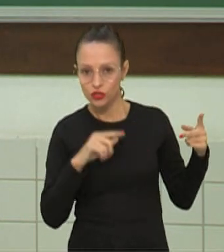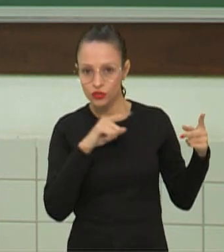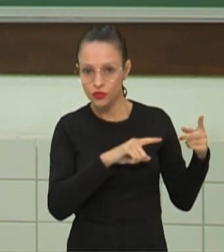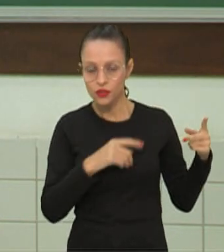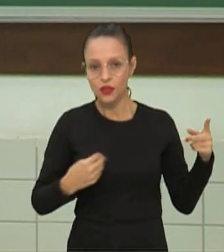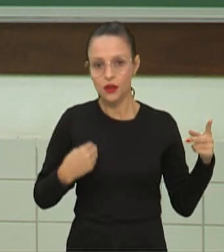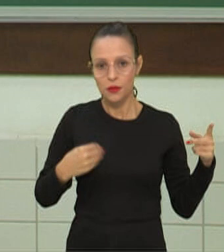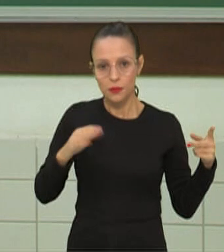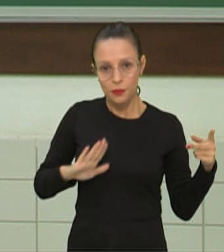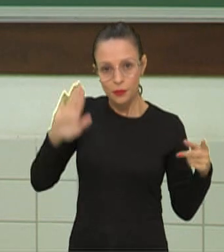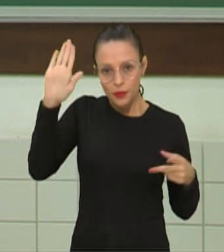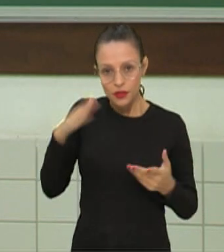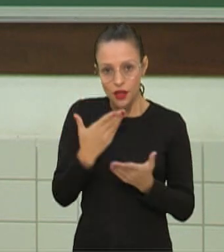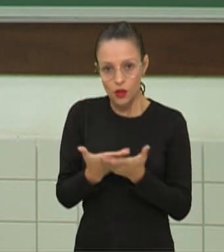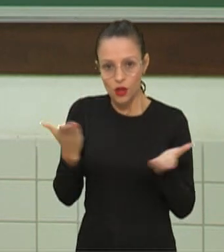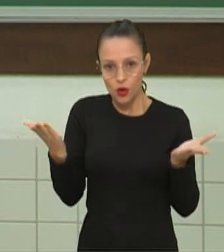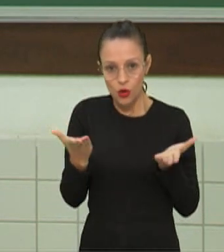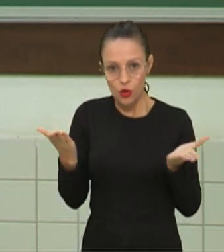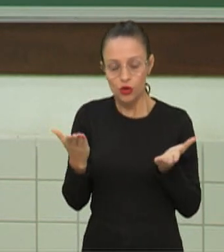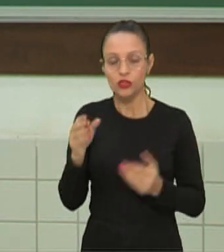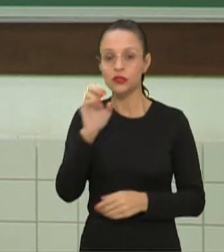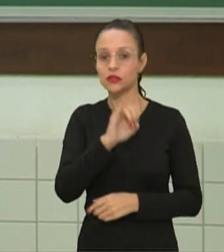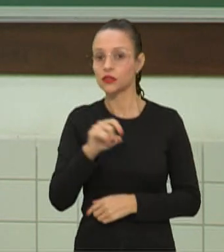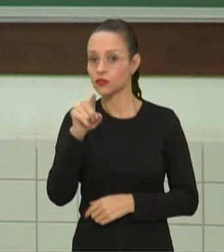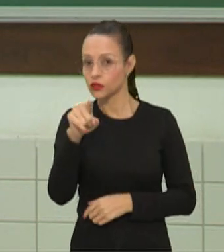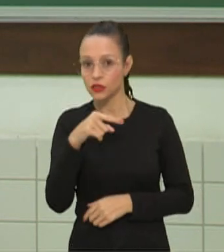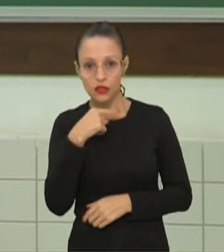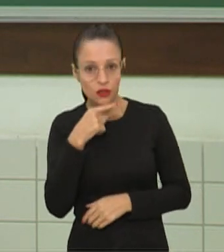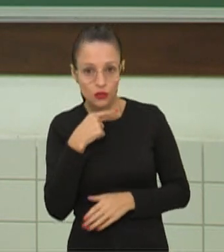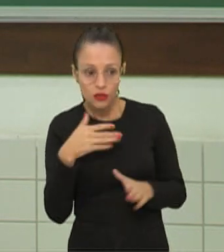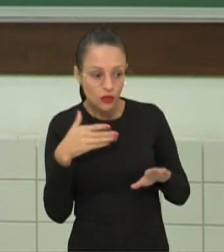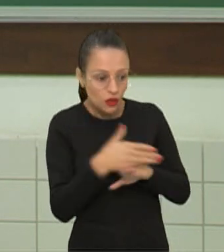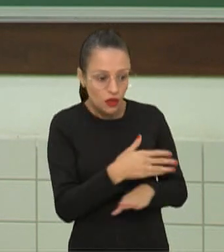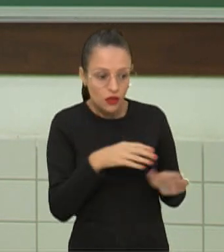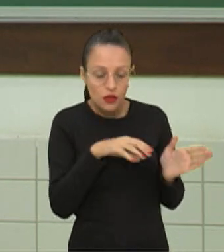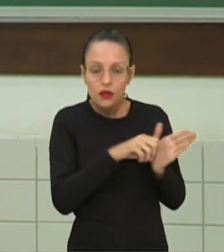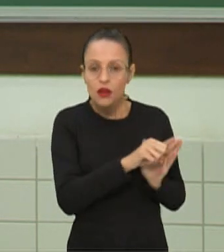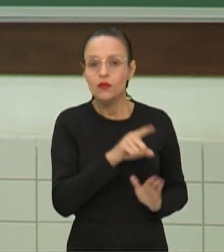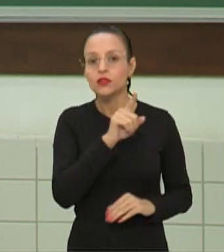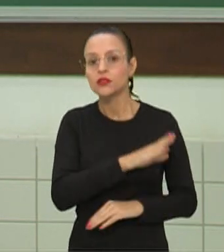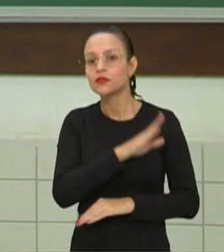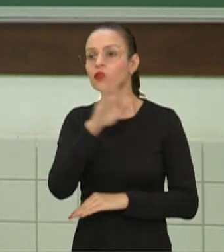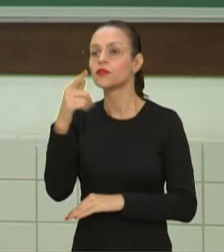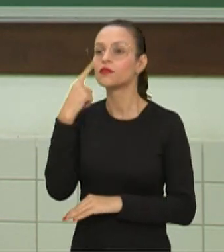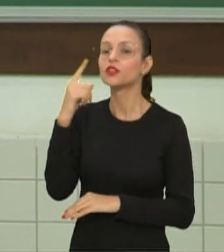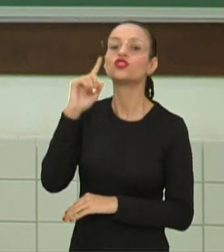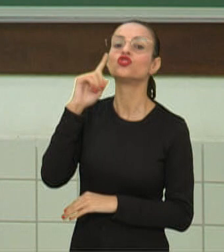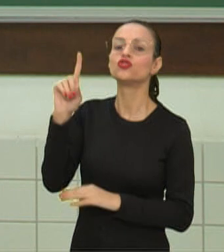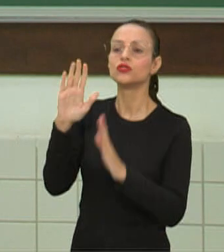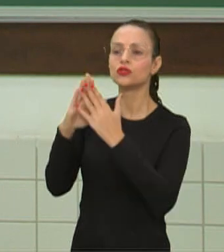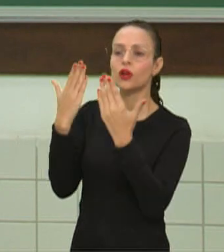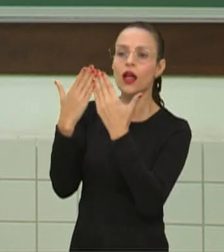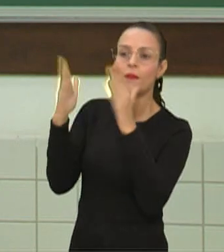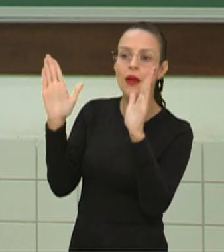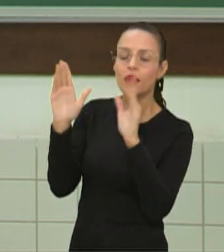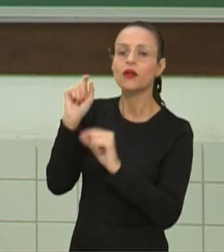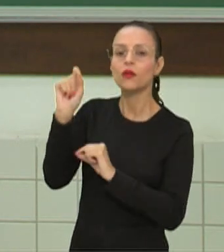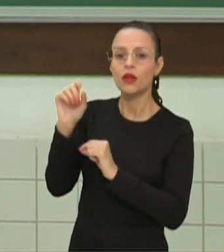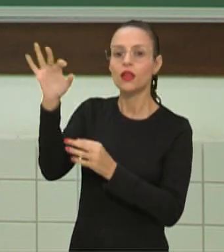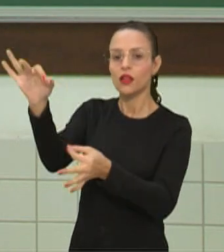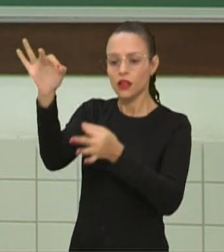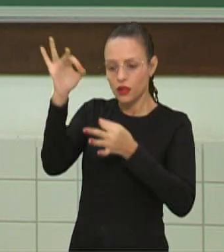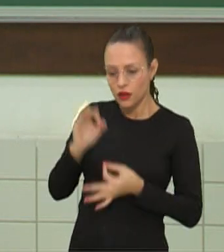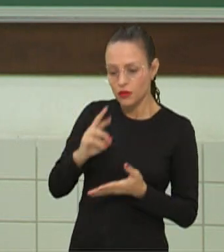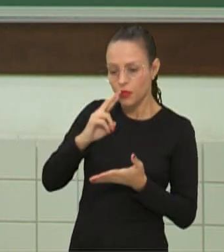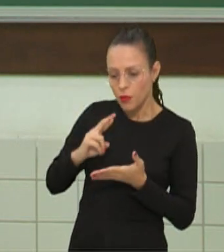para marcar a tua presença na aula de hoje. Se você não pode fazer isso, busque lá, veja qual dia a escola está aberta, pega o material